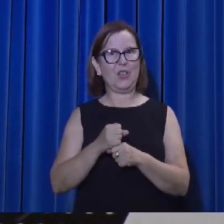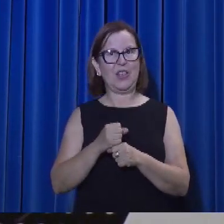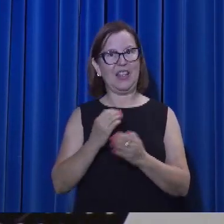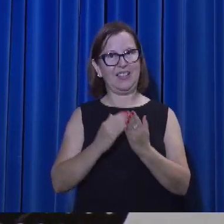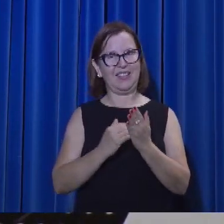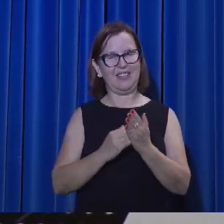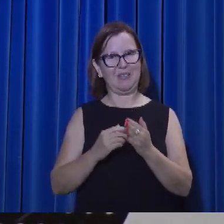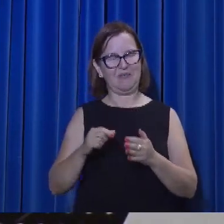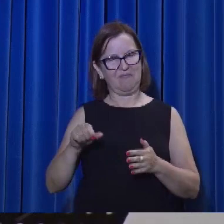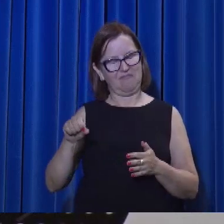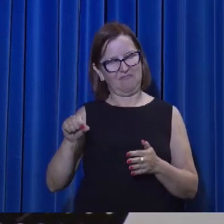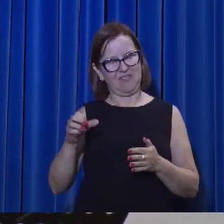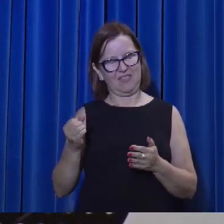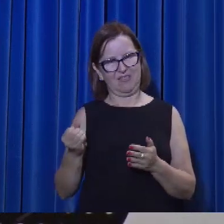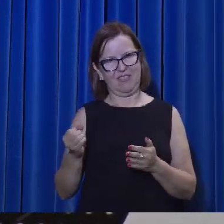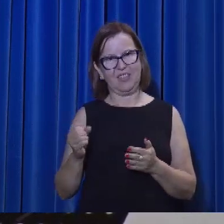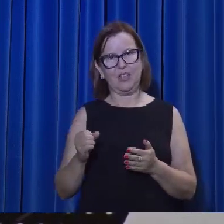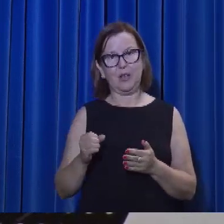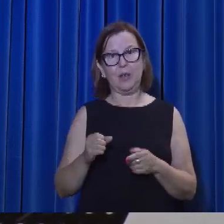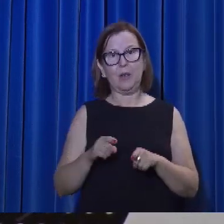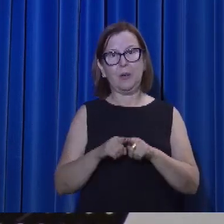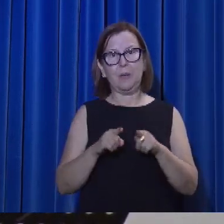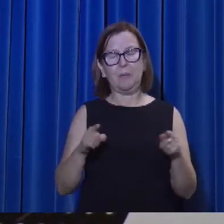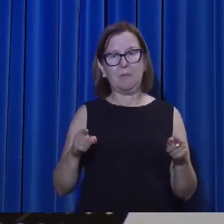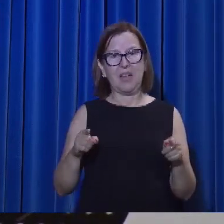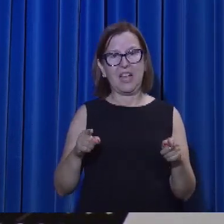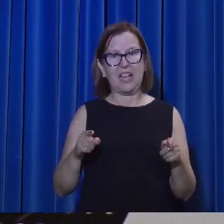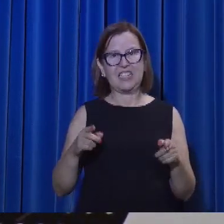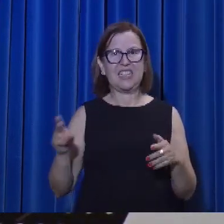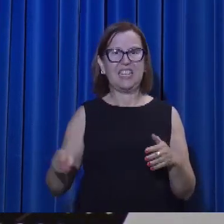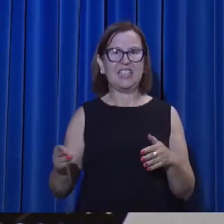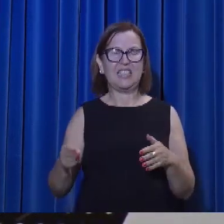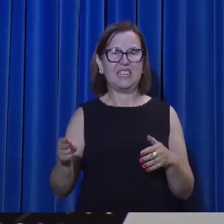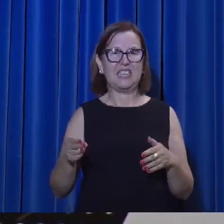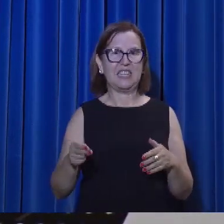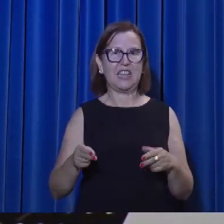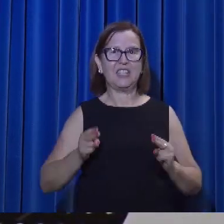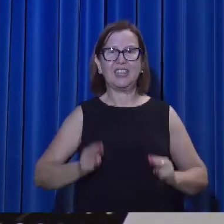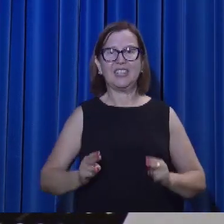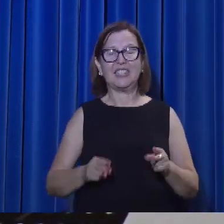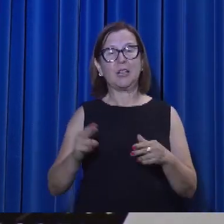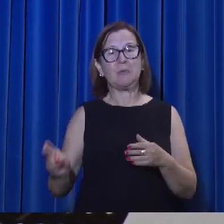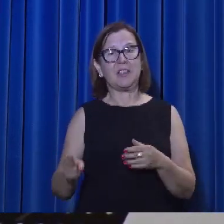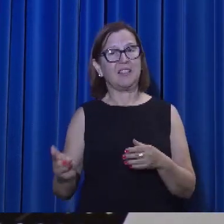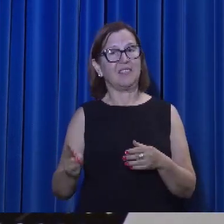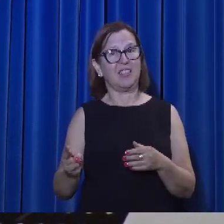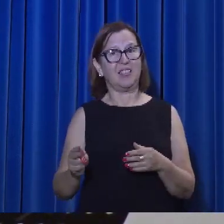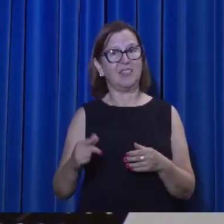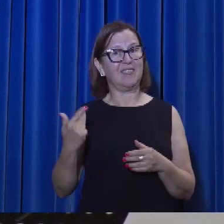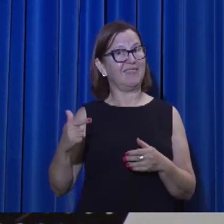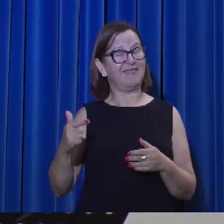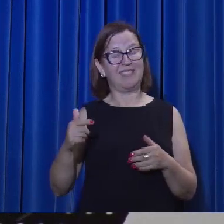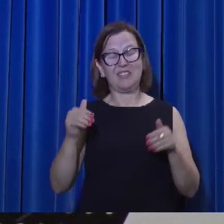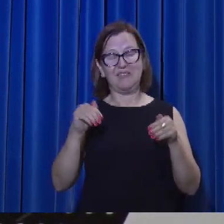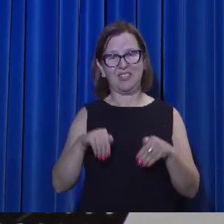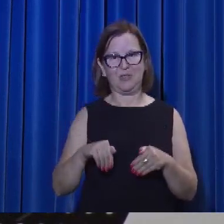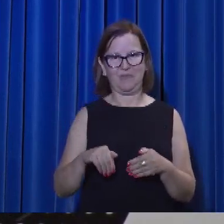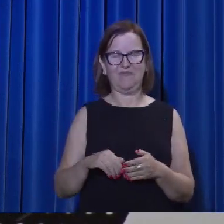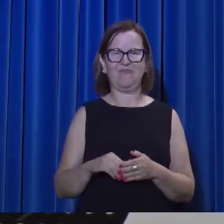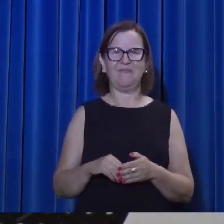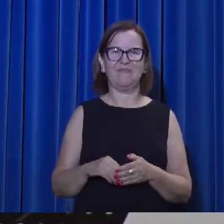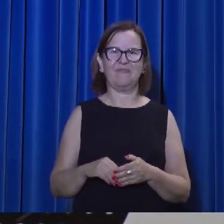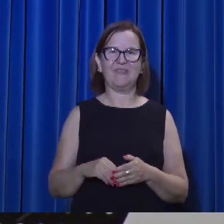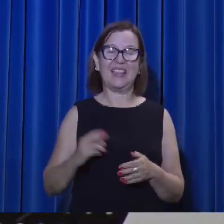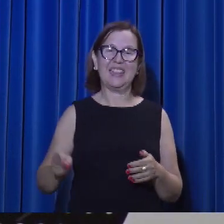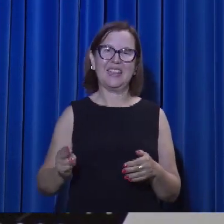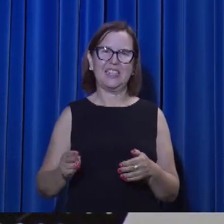eternidade. Eu posso tirar quanto tempo eu quiser da eternidade, que ela continua sendo eternidade. Logo, meus irmãos, a eternidade não é